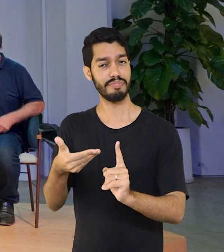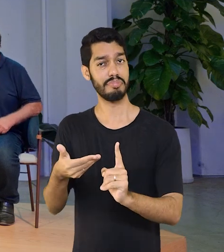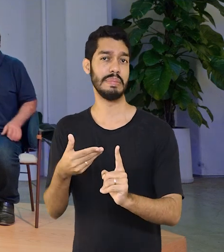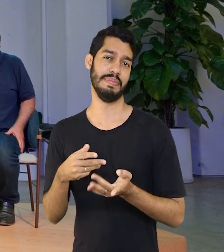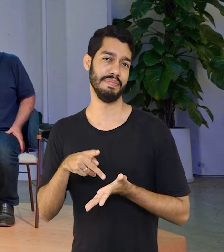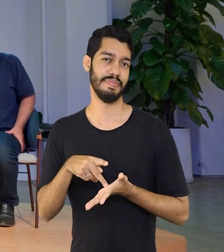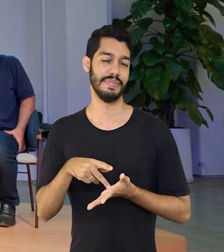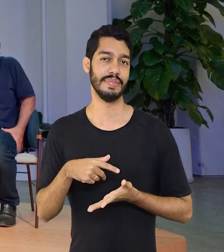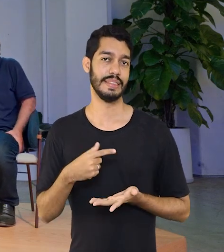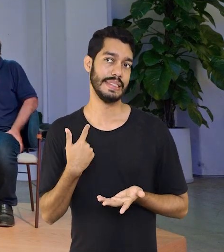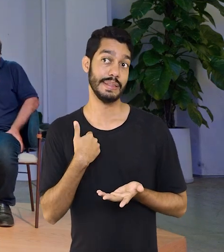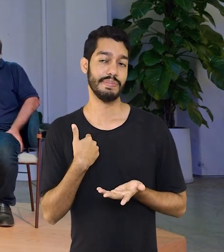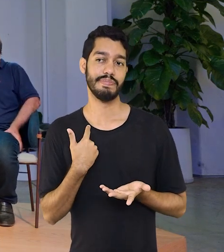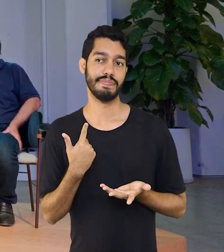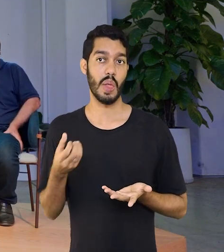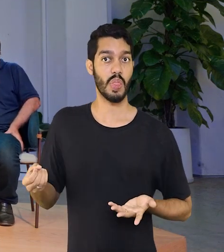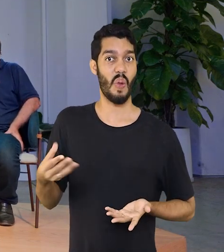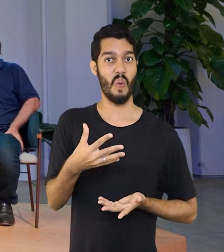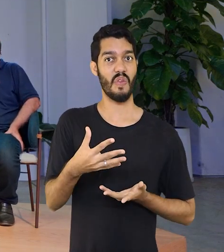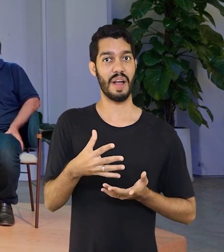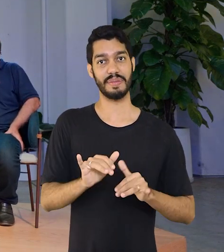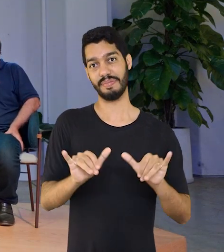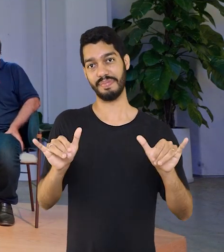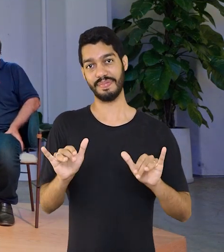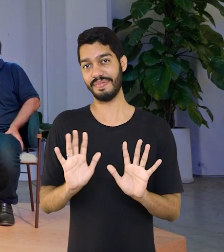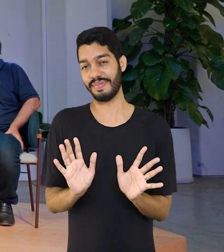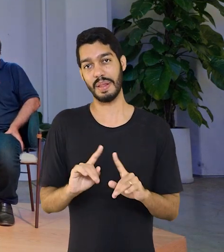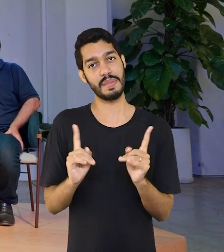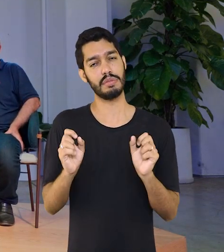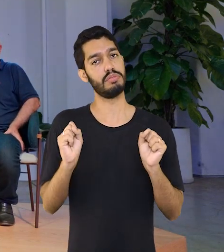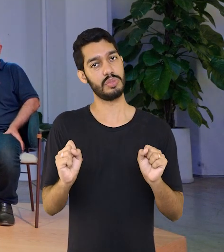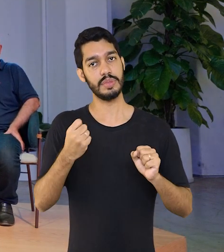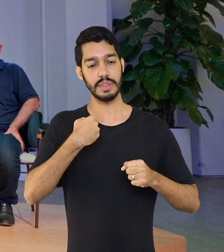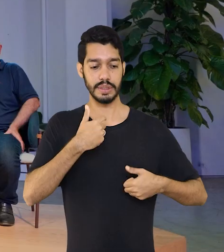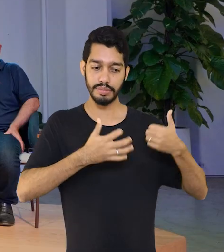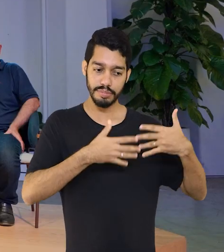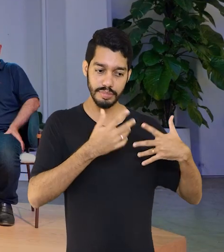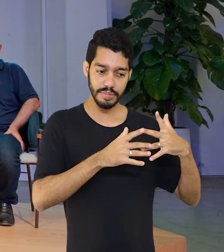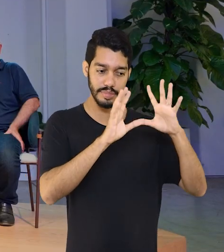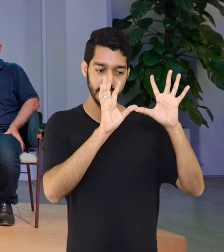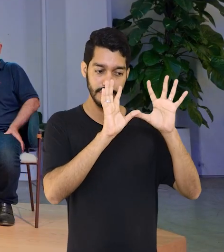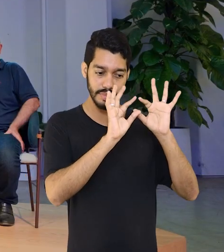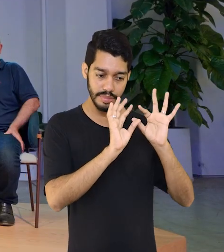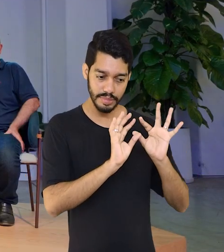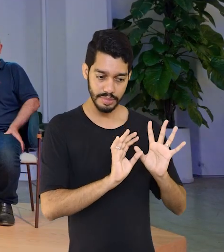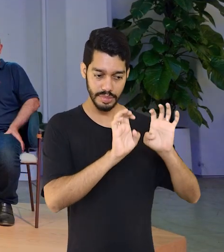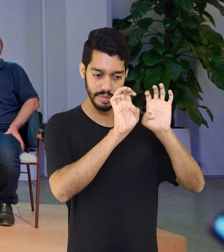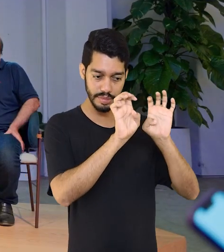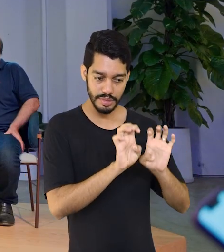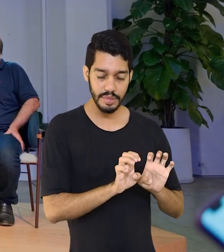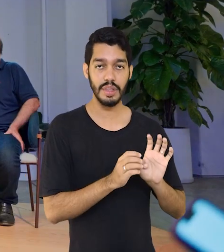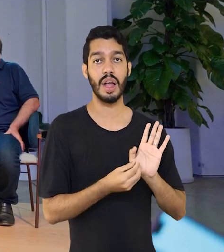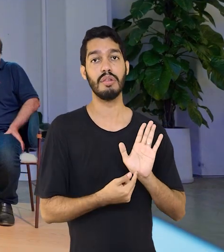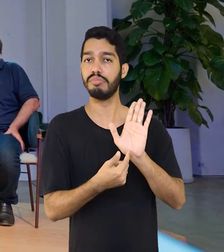isso. Assim. Muito provavelmente não vou trazer nenhuma grande novidade, mas talvez eu consiga sistematizar de uma forma que a gente consiga sair daqui com